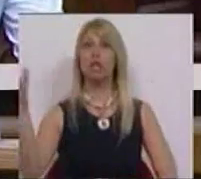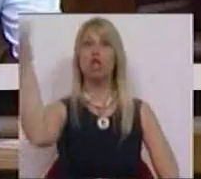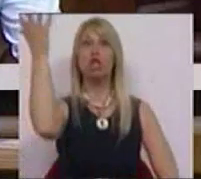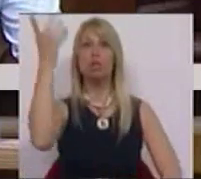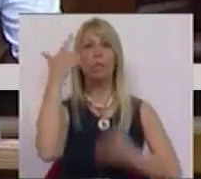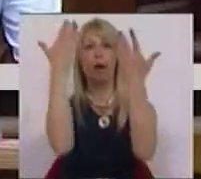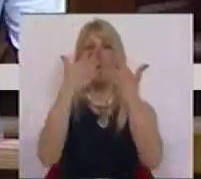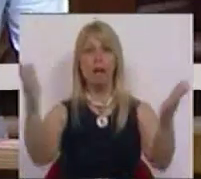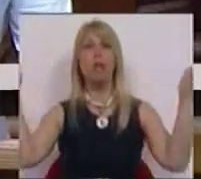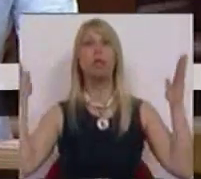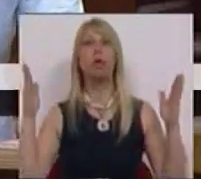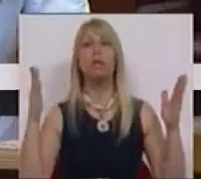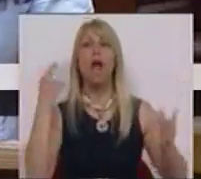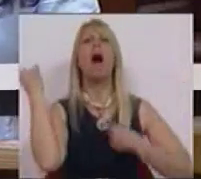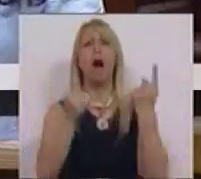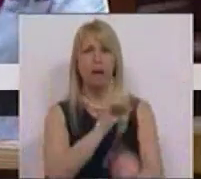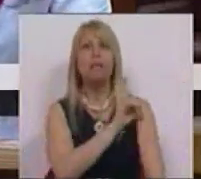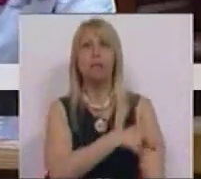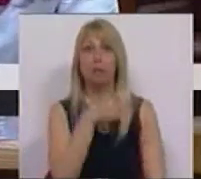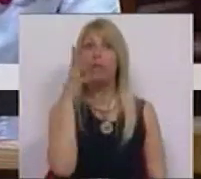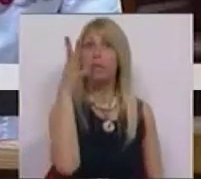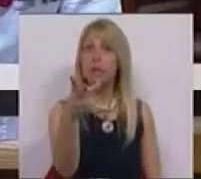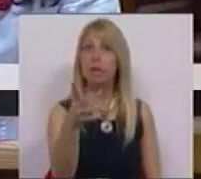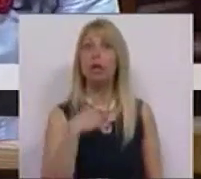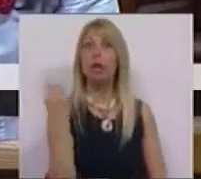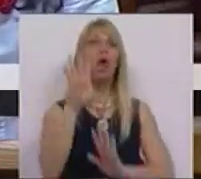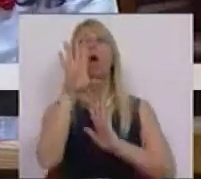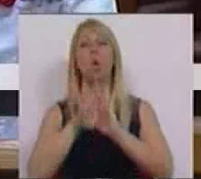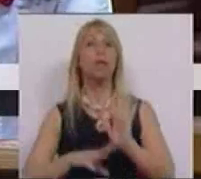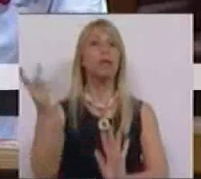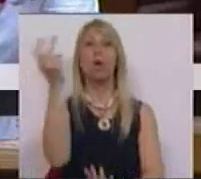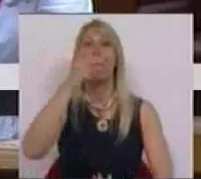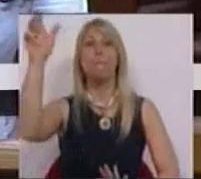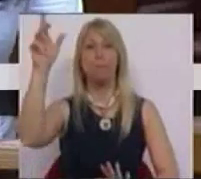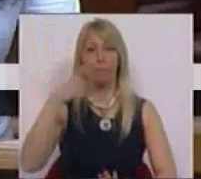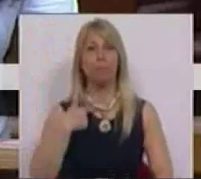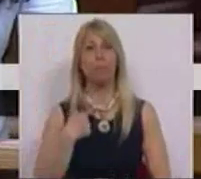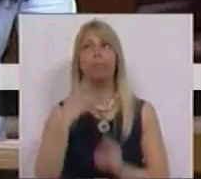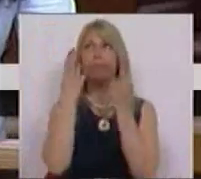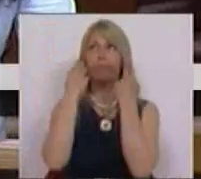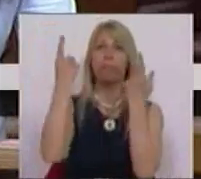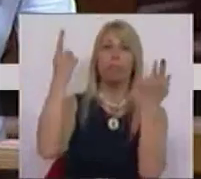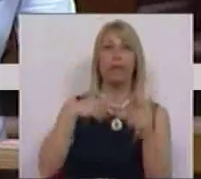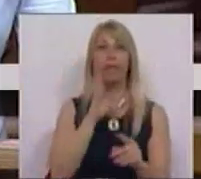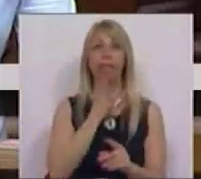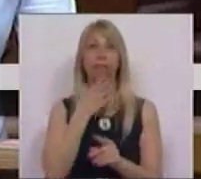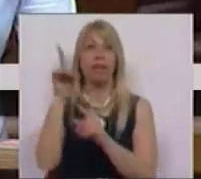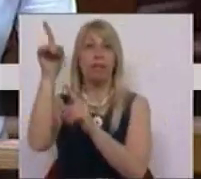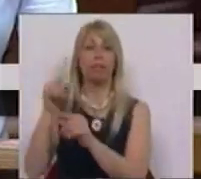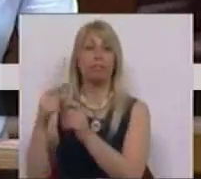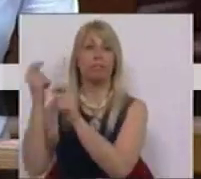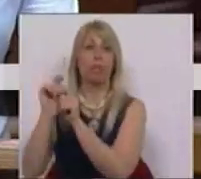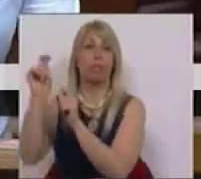sua democracia? Alguém se atreve a dizer que é a nossa condição eterna a obedecer aos humores dos credores e dos